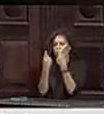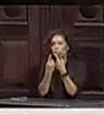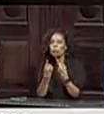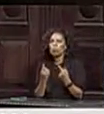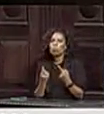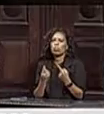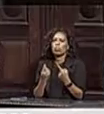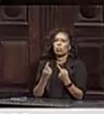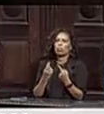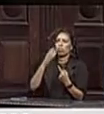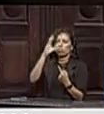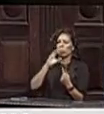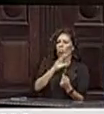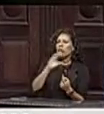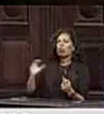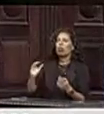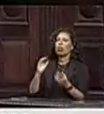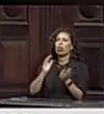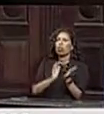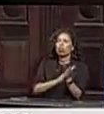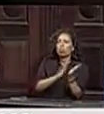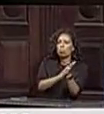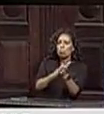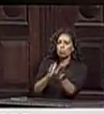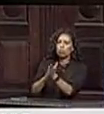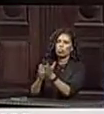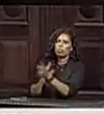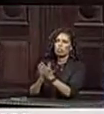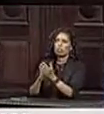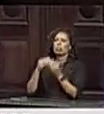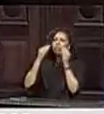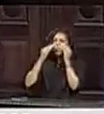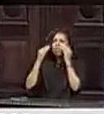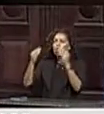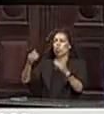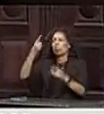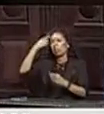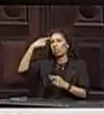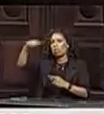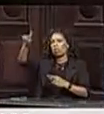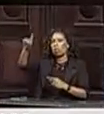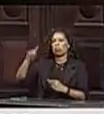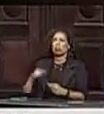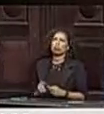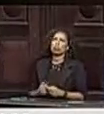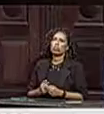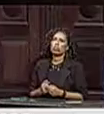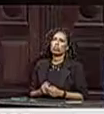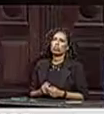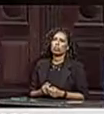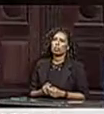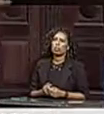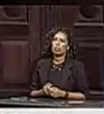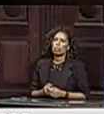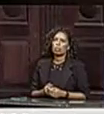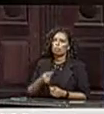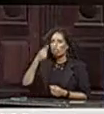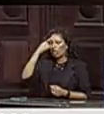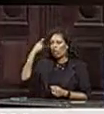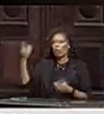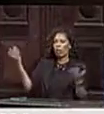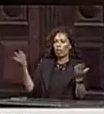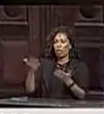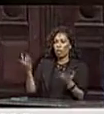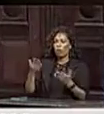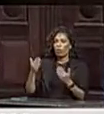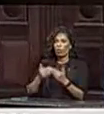ao K.O. Vamos aí nessa questão do carnaval, aí de 7, vamos verificar um dia